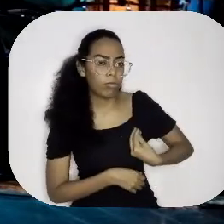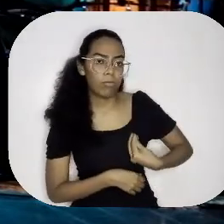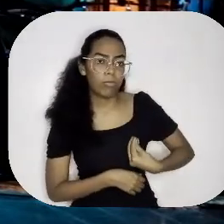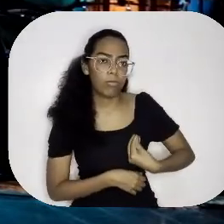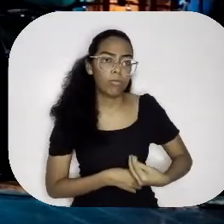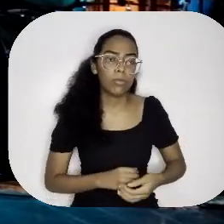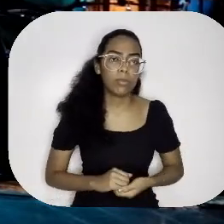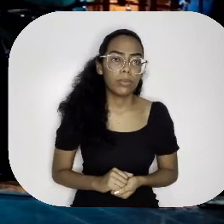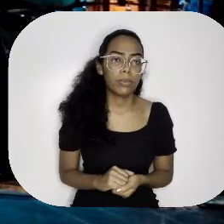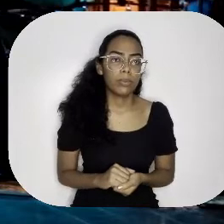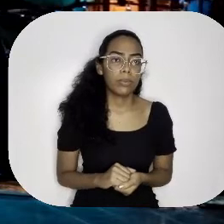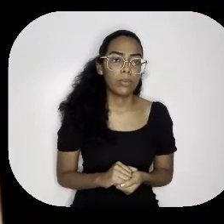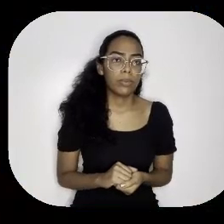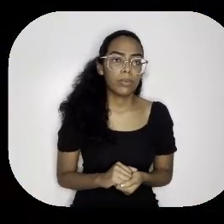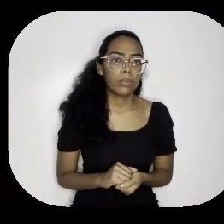seu